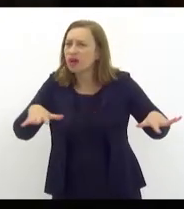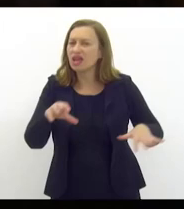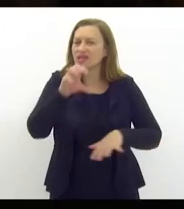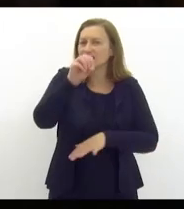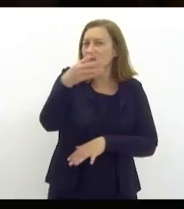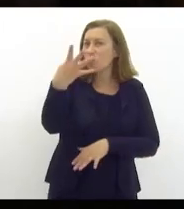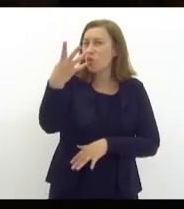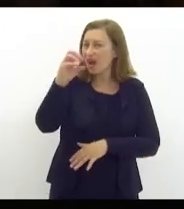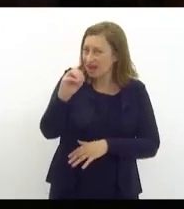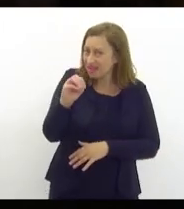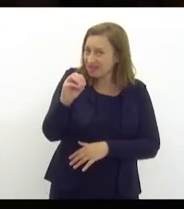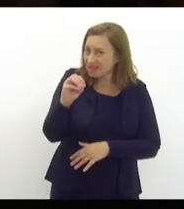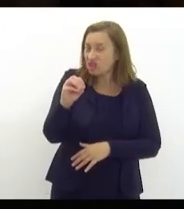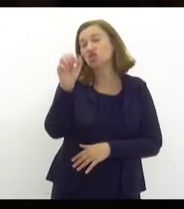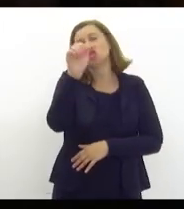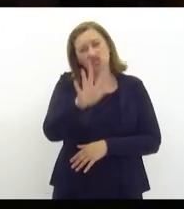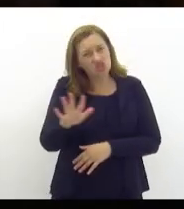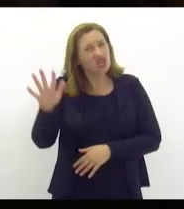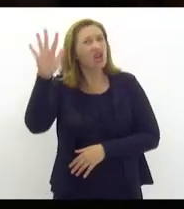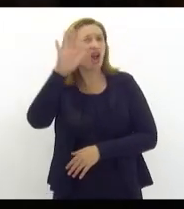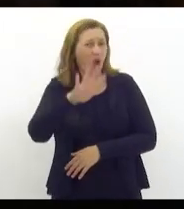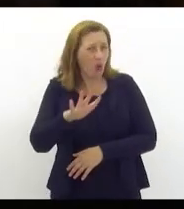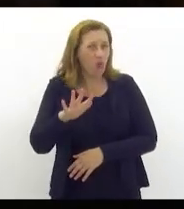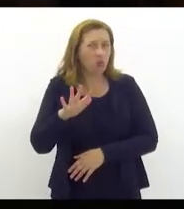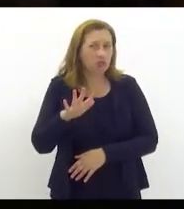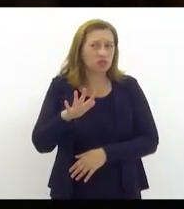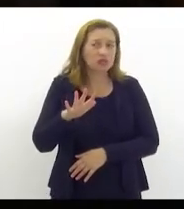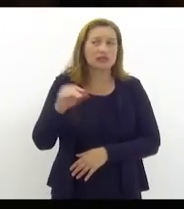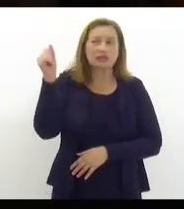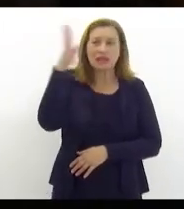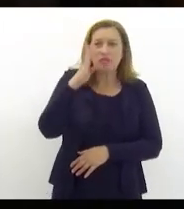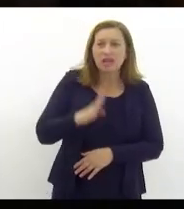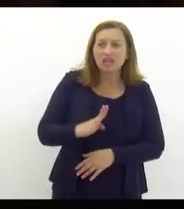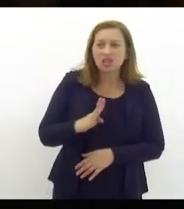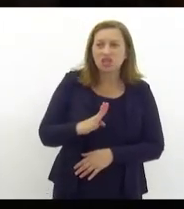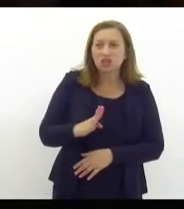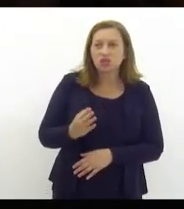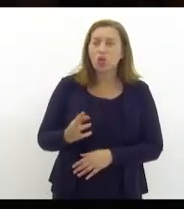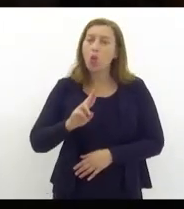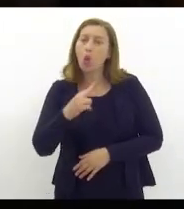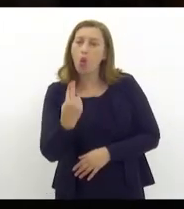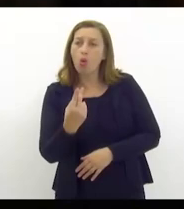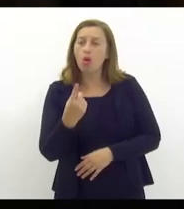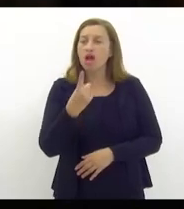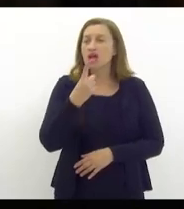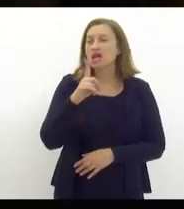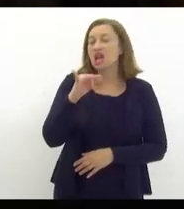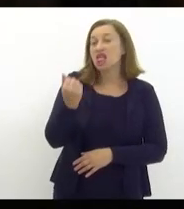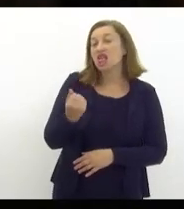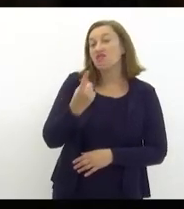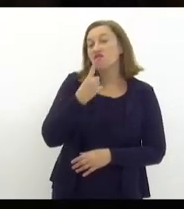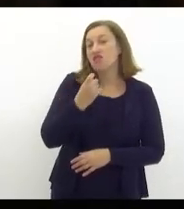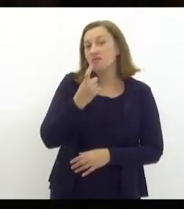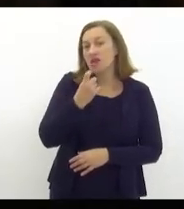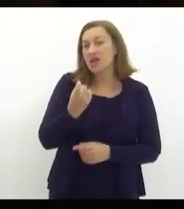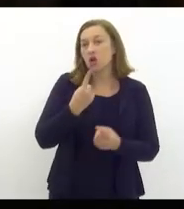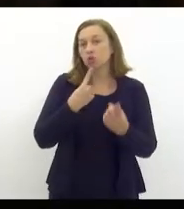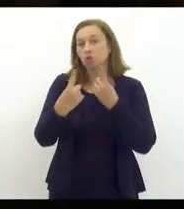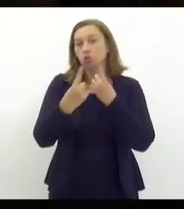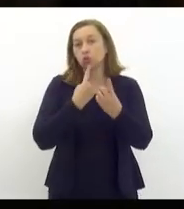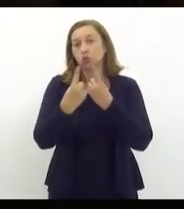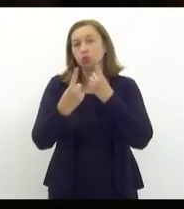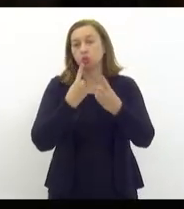040, em geral, da Brasil ou da Vermelha, da linha Vermelha,